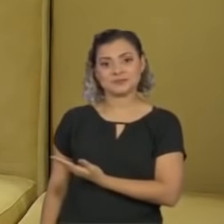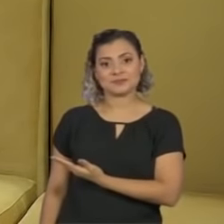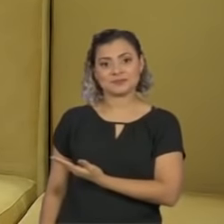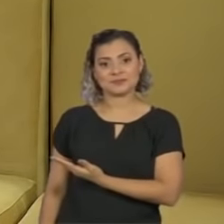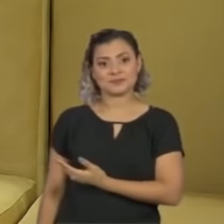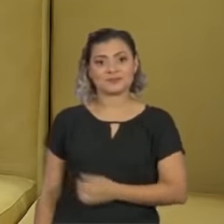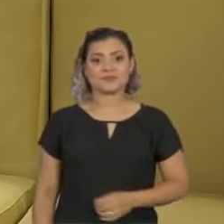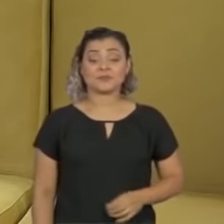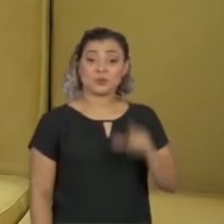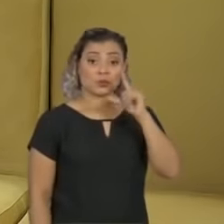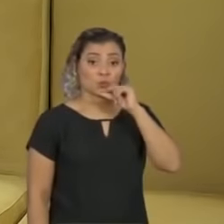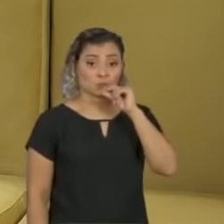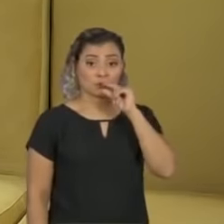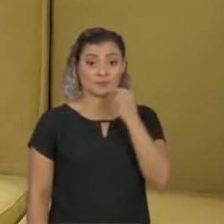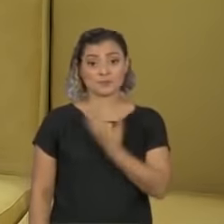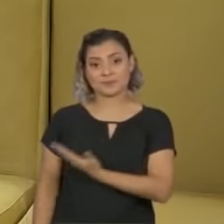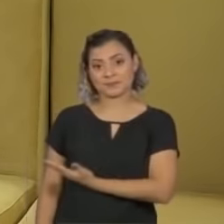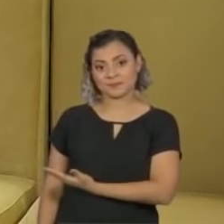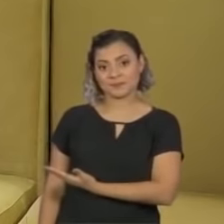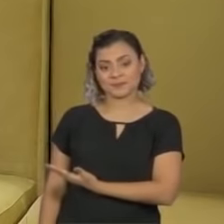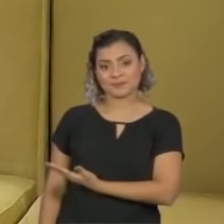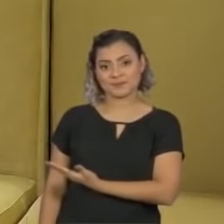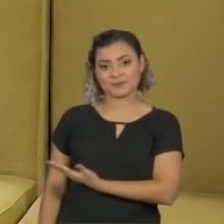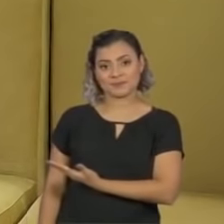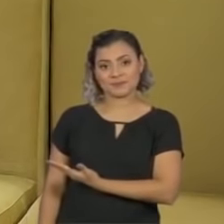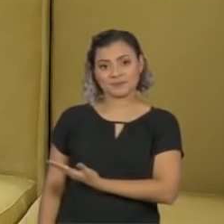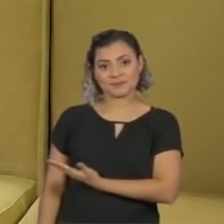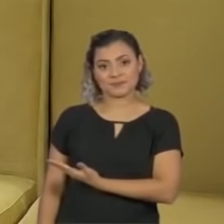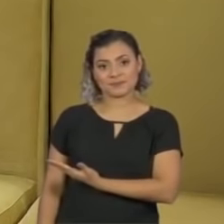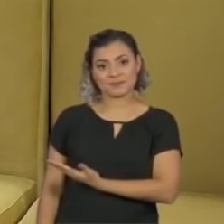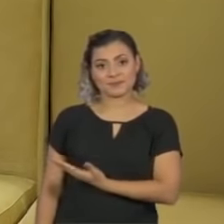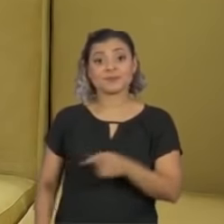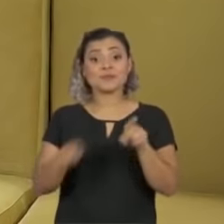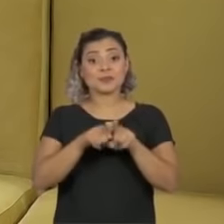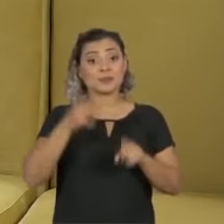Cultura, nosso Twitter, jornal @jornal_cultura e nós